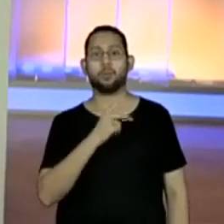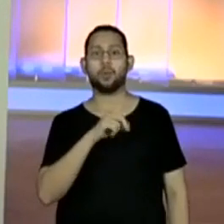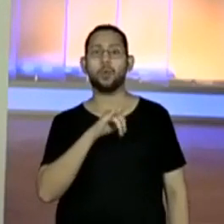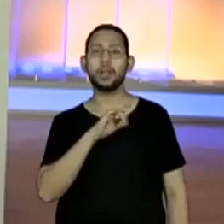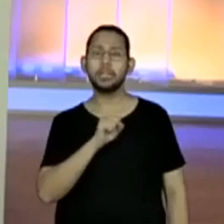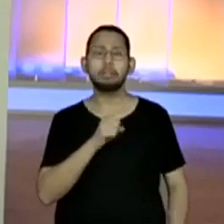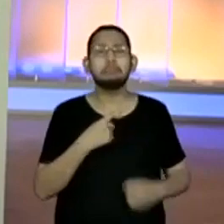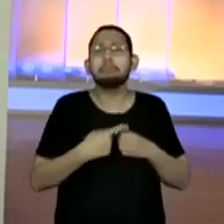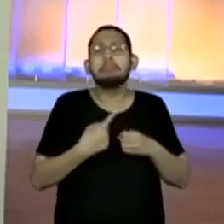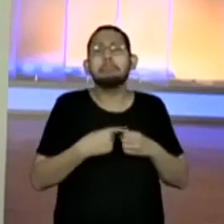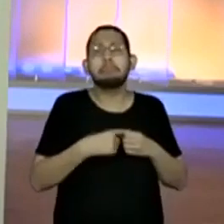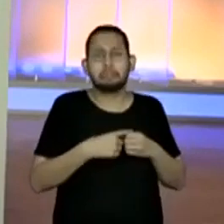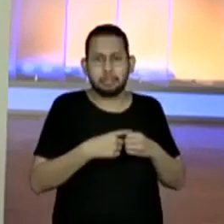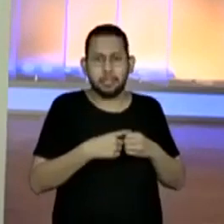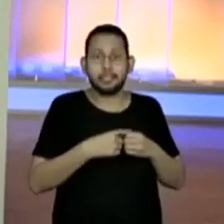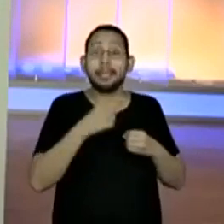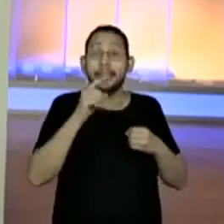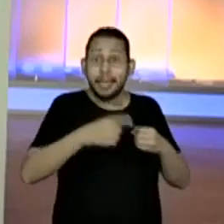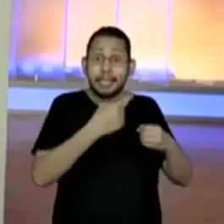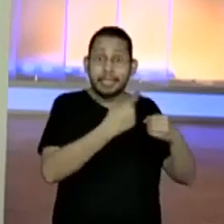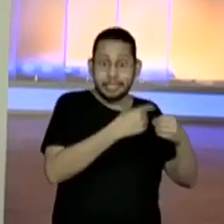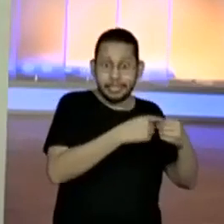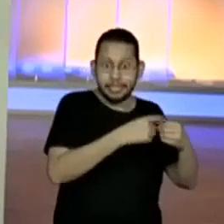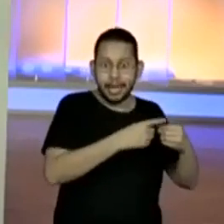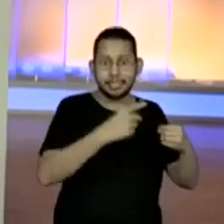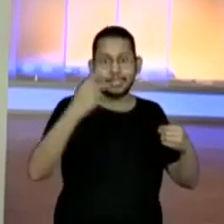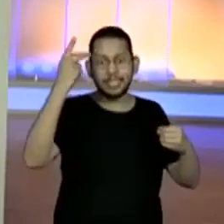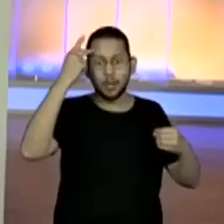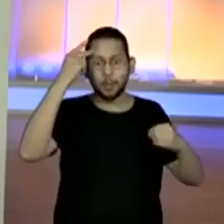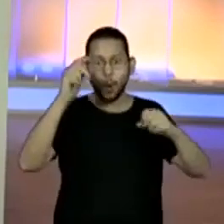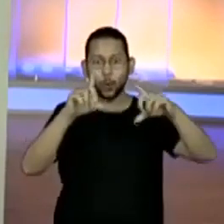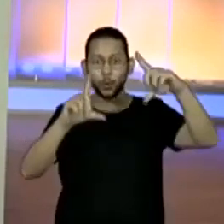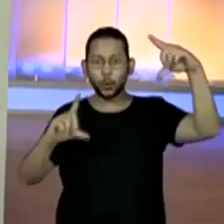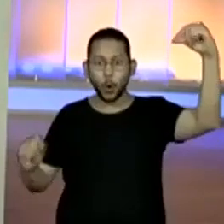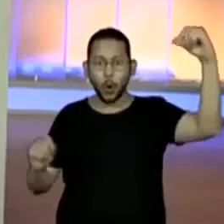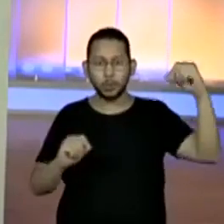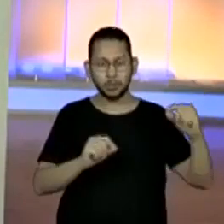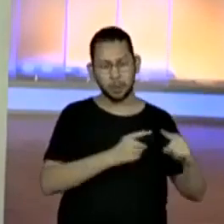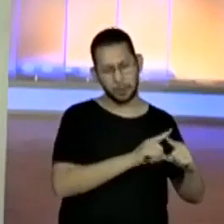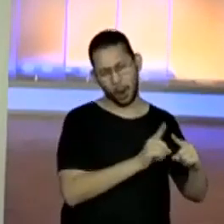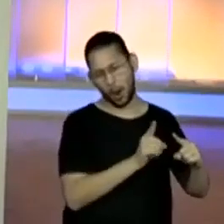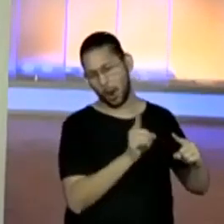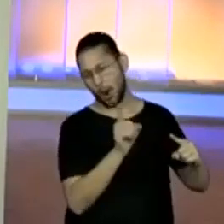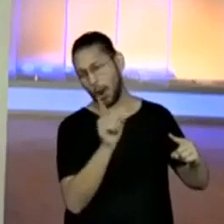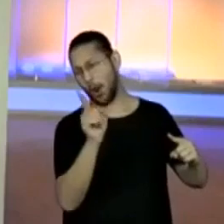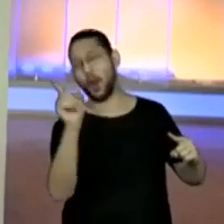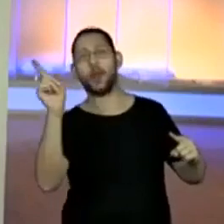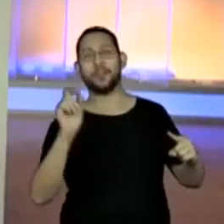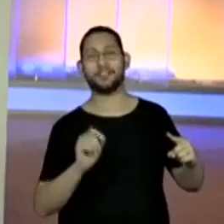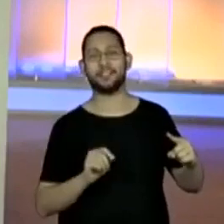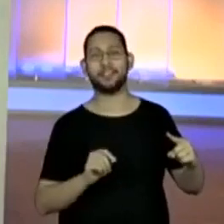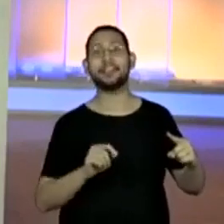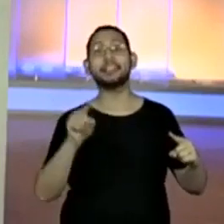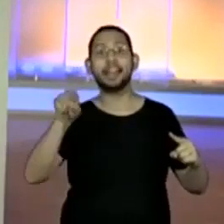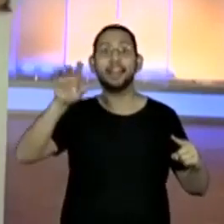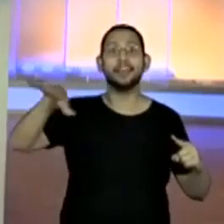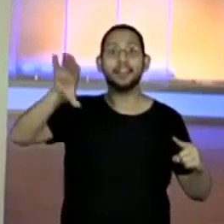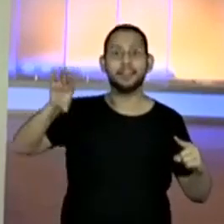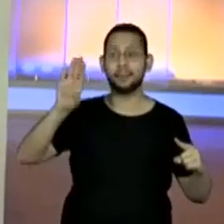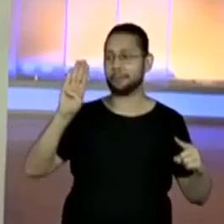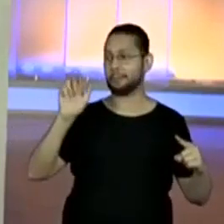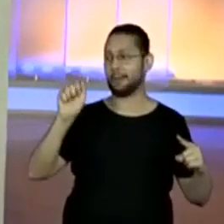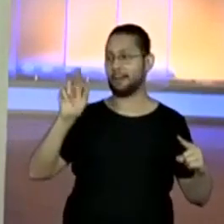cruzar todo o estado de São Paulo. Ele vai passar pela cidade de São Paulo, vai passar por Barra Bonita,